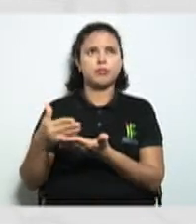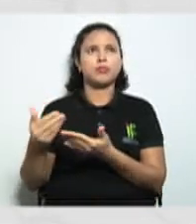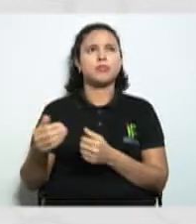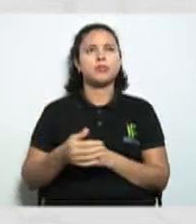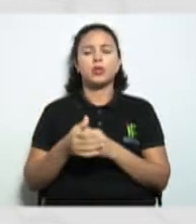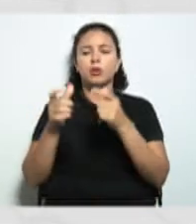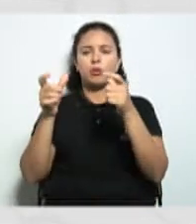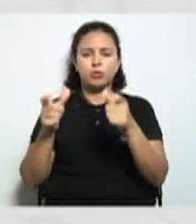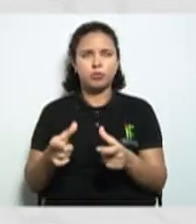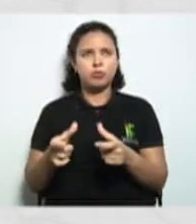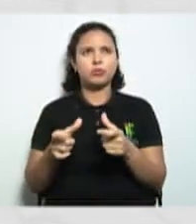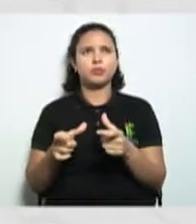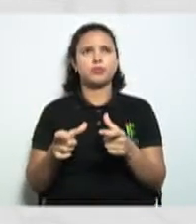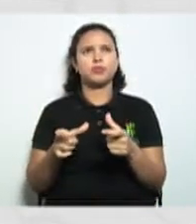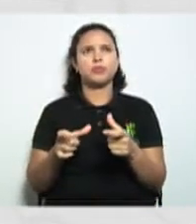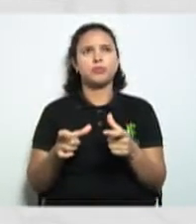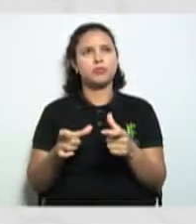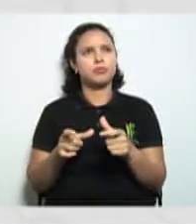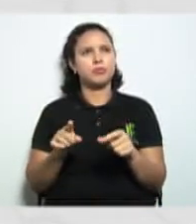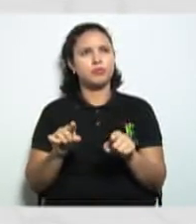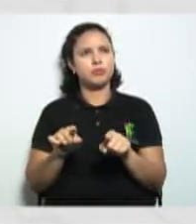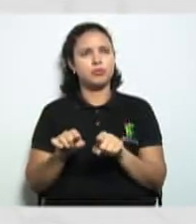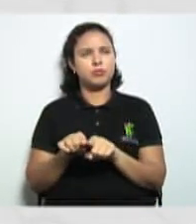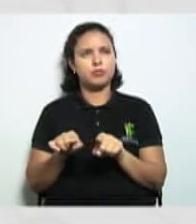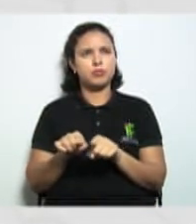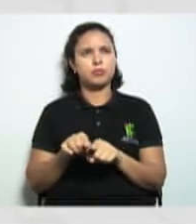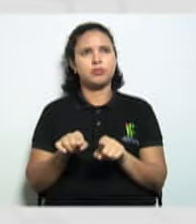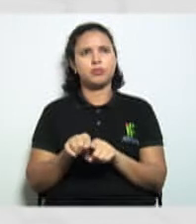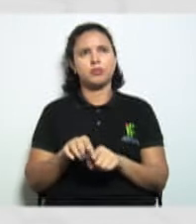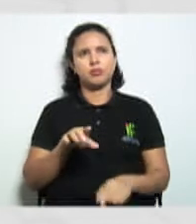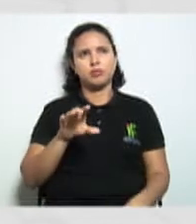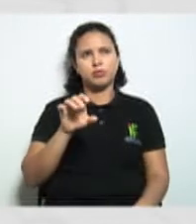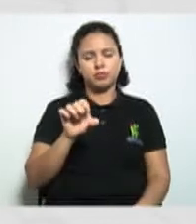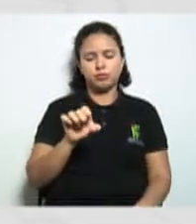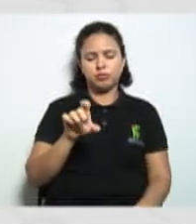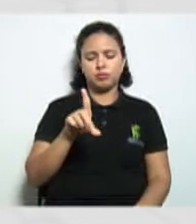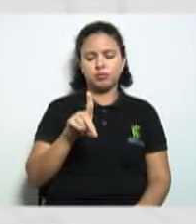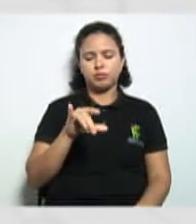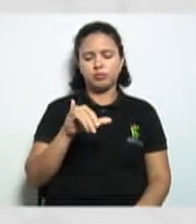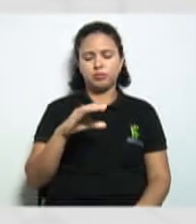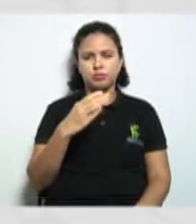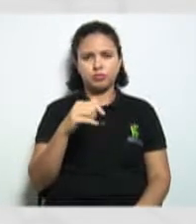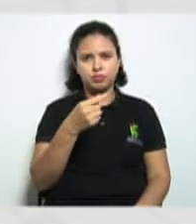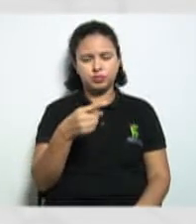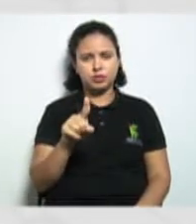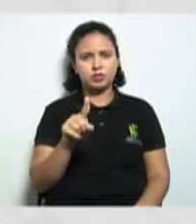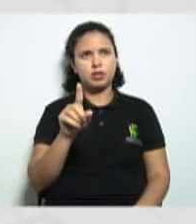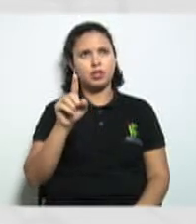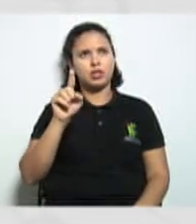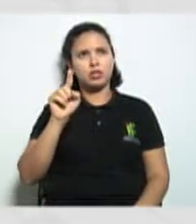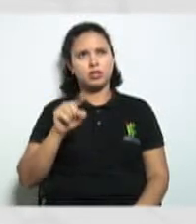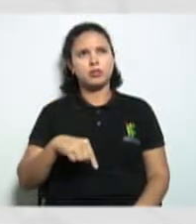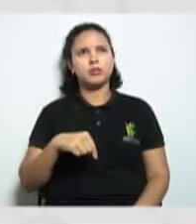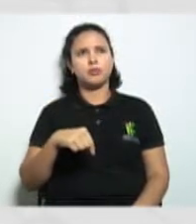o local, né, e a edição. Então, esses daqui são considerados os